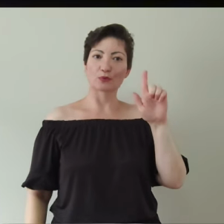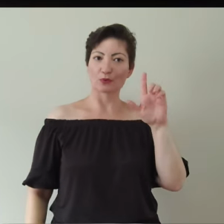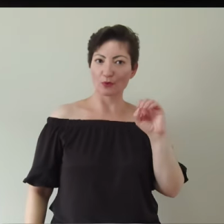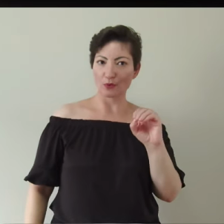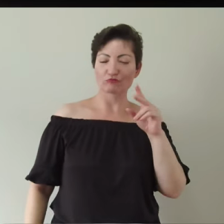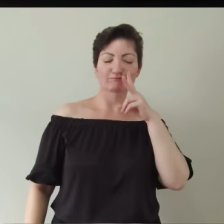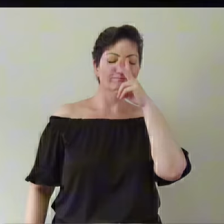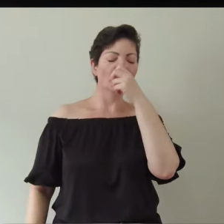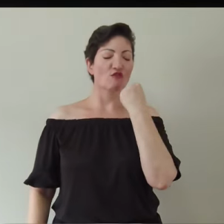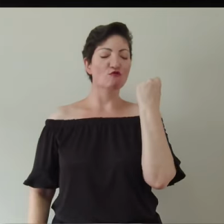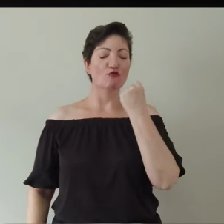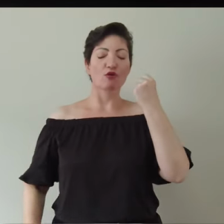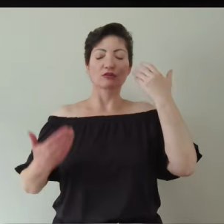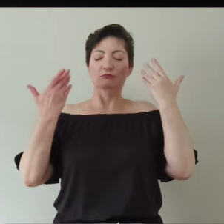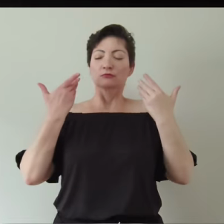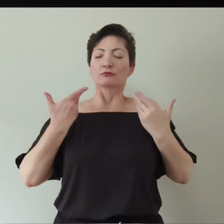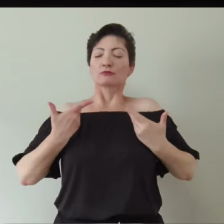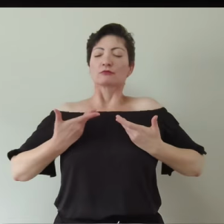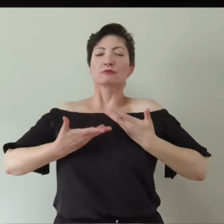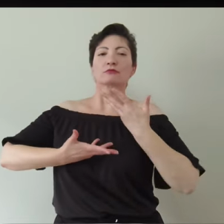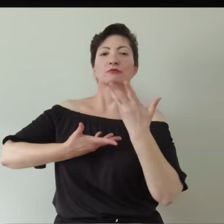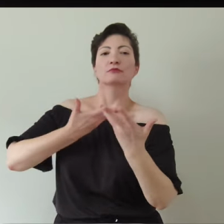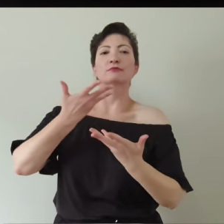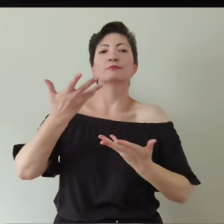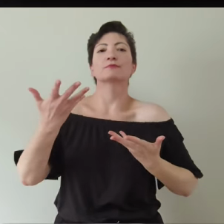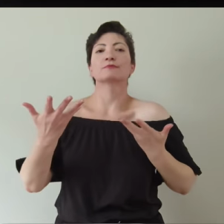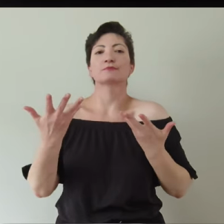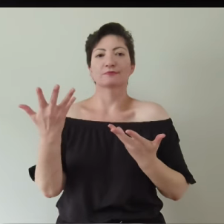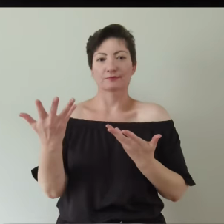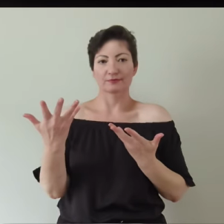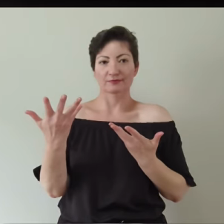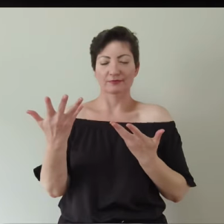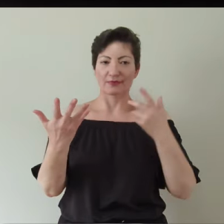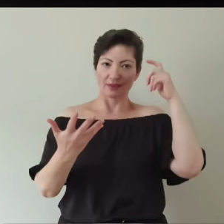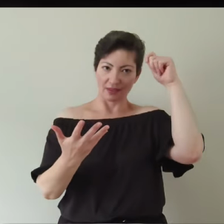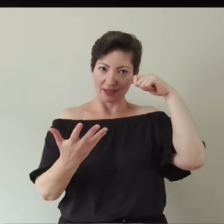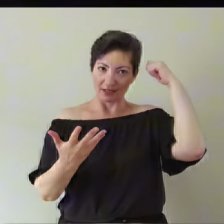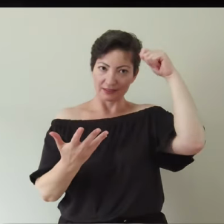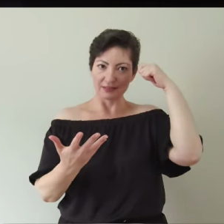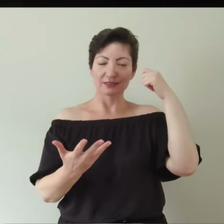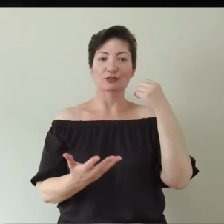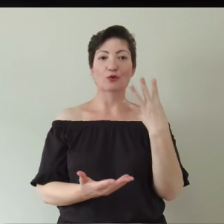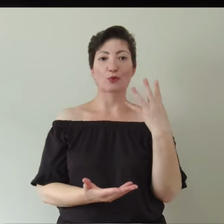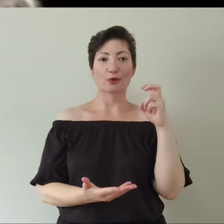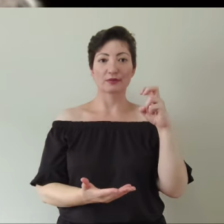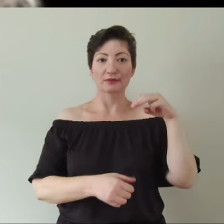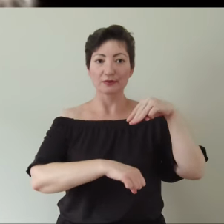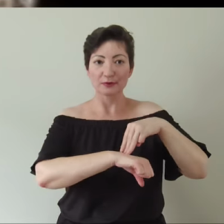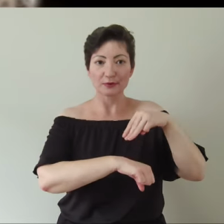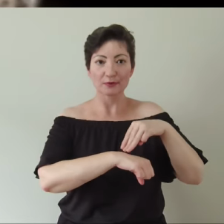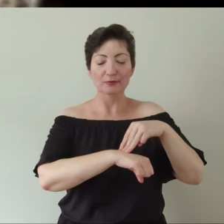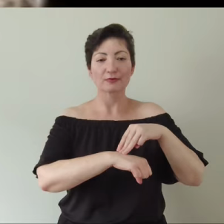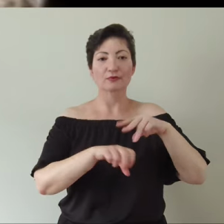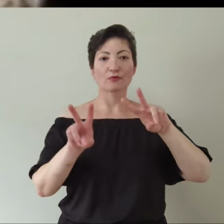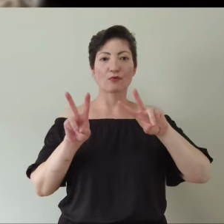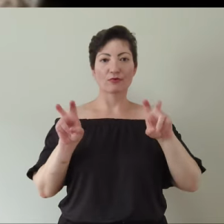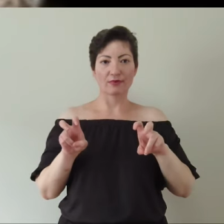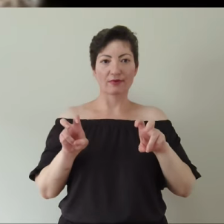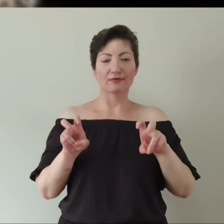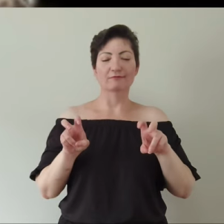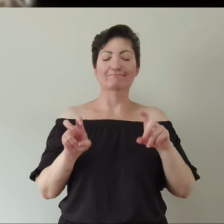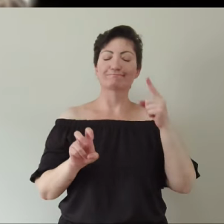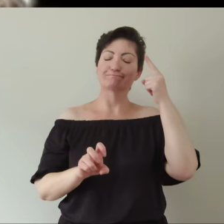para prender a atenção da plateia. Uma atriz no palco por 45 minutos com tema para